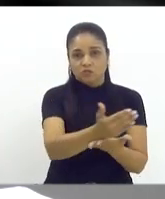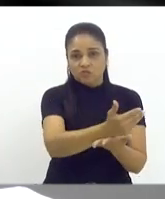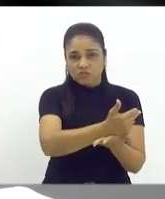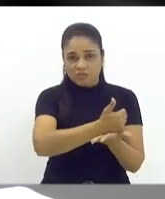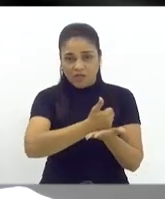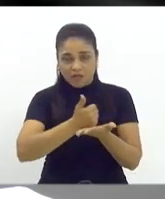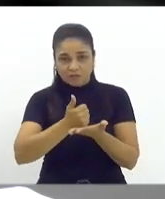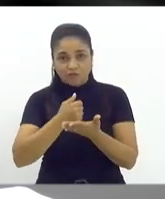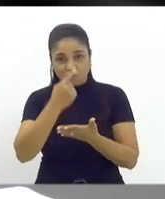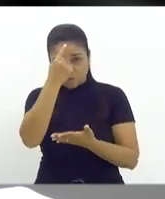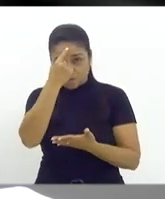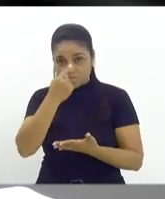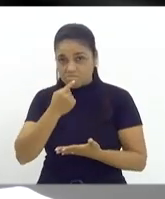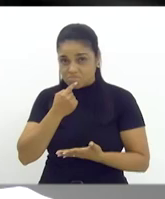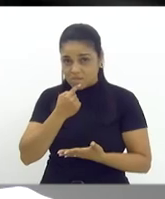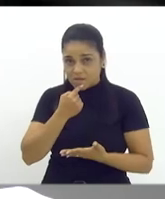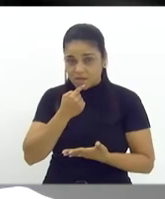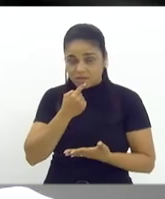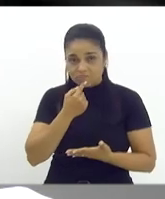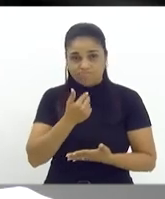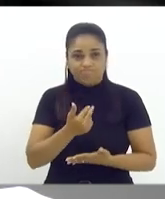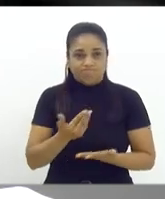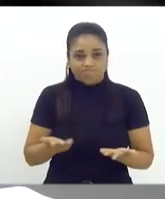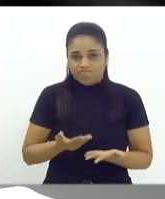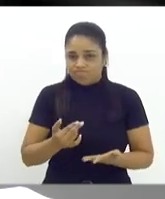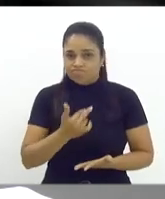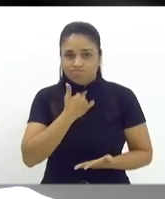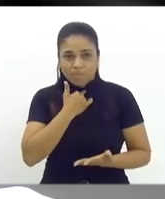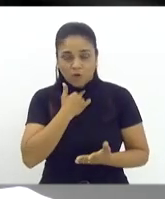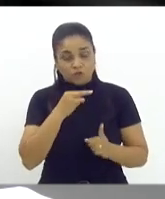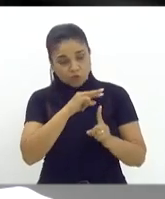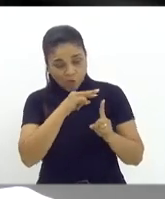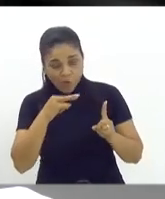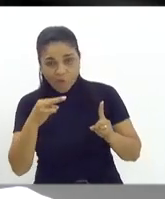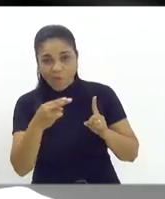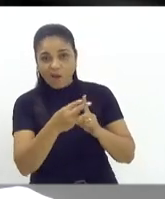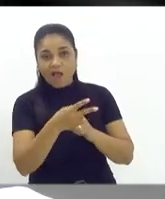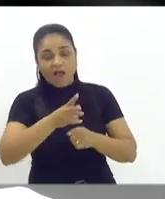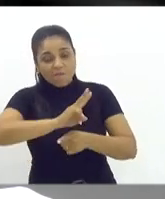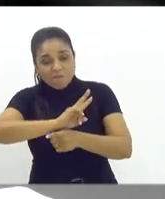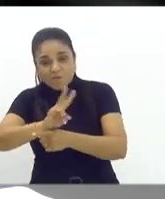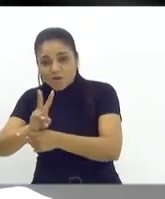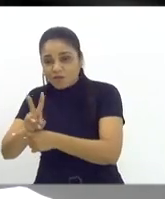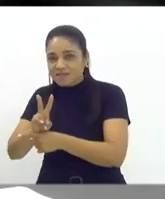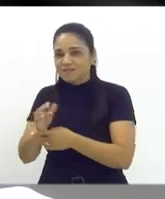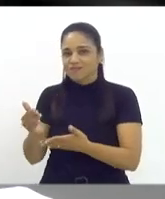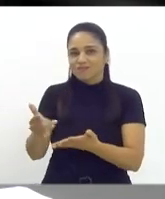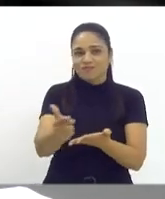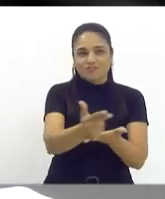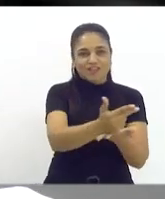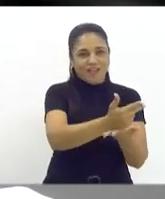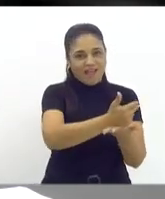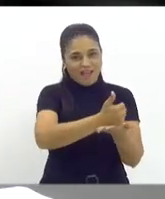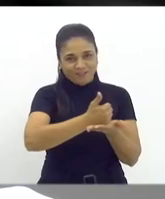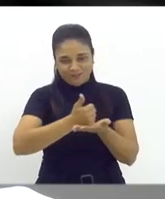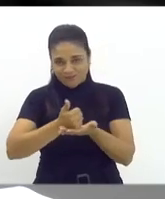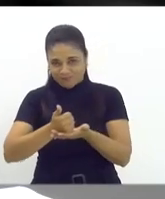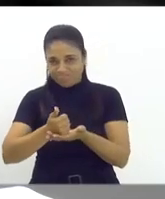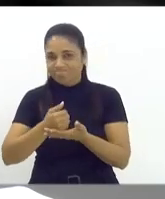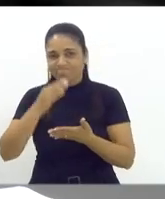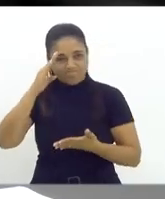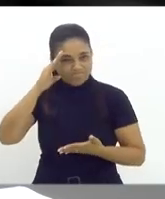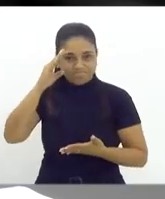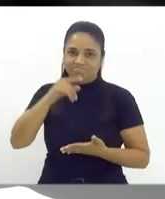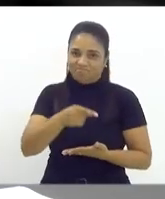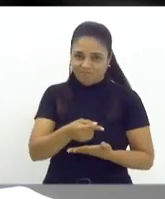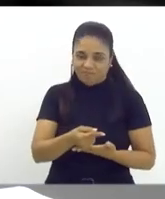né hoje a gente não pode caminhar sem para ler Geral de proteção de dados então quando eu tava falando